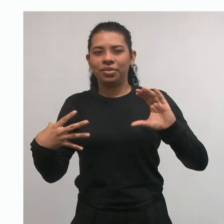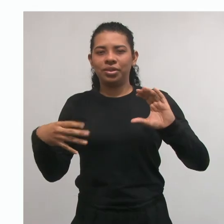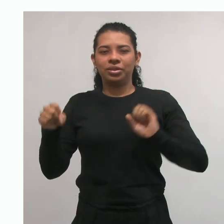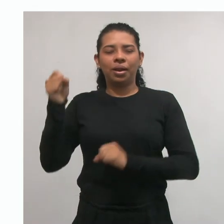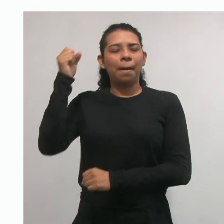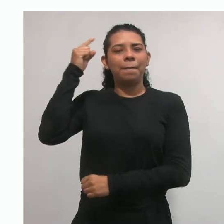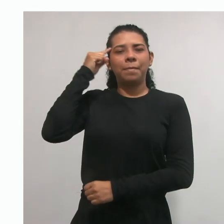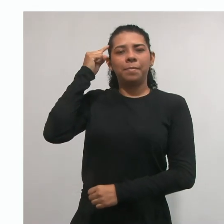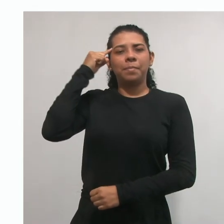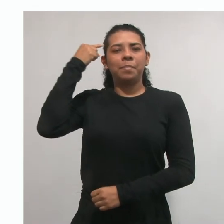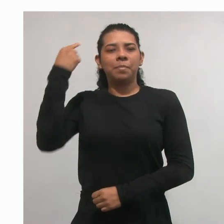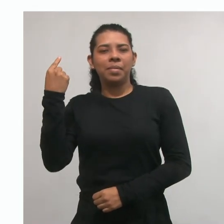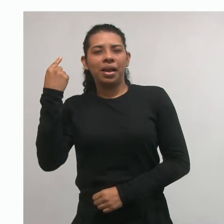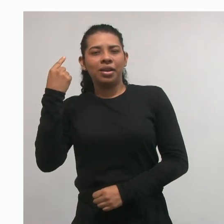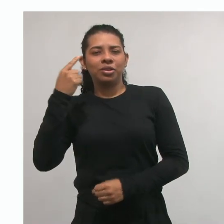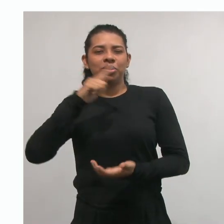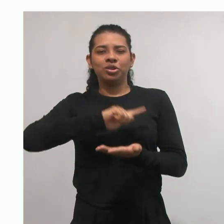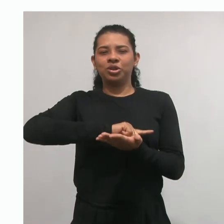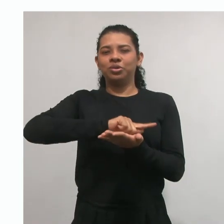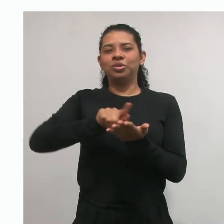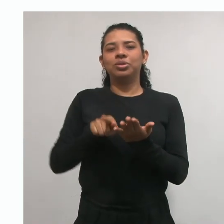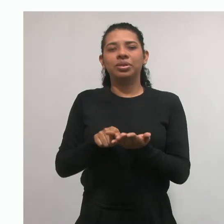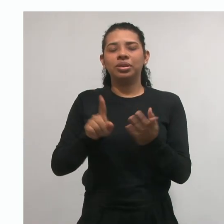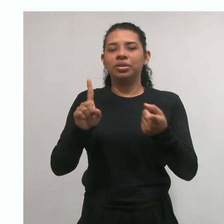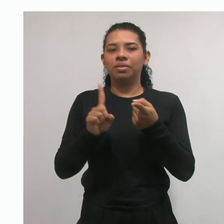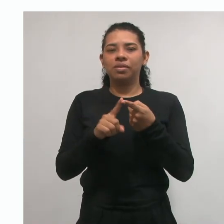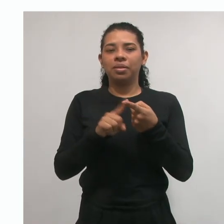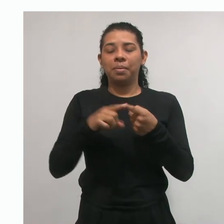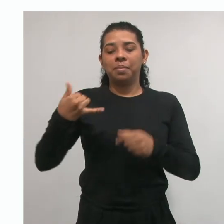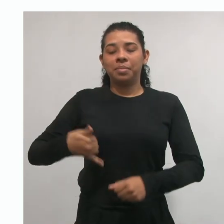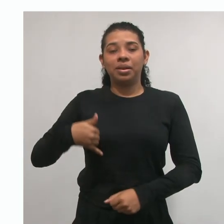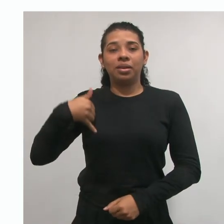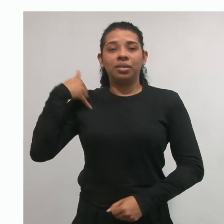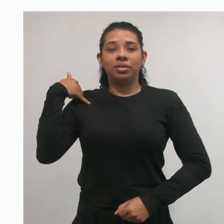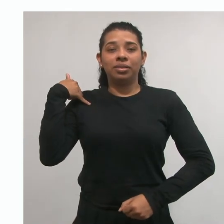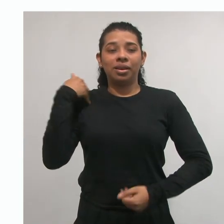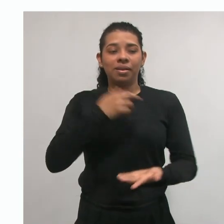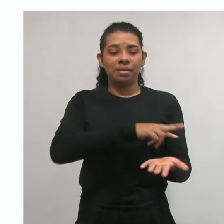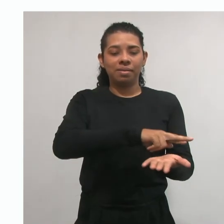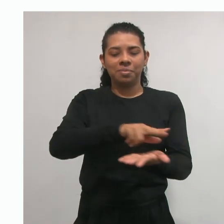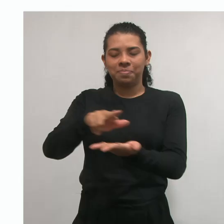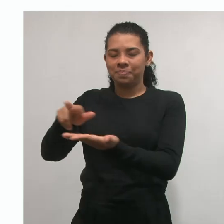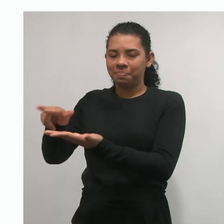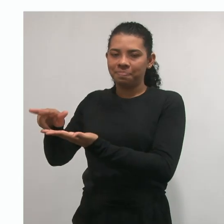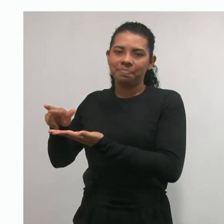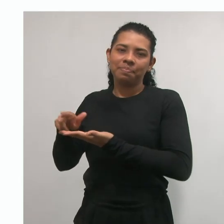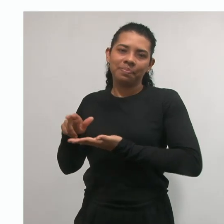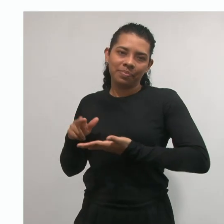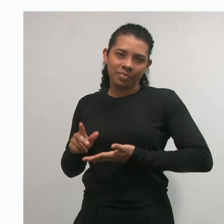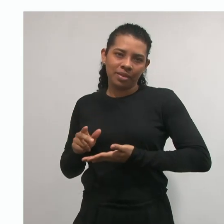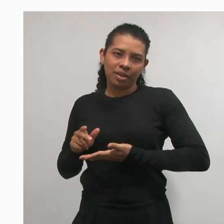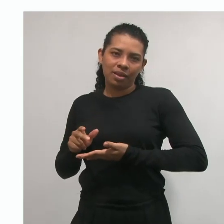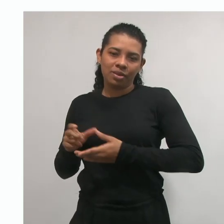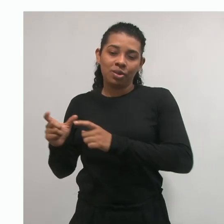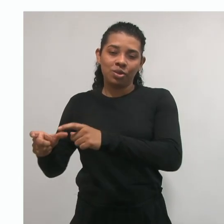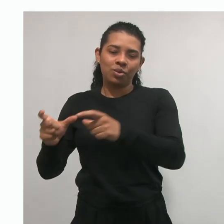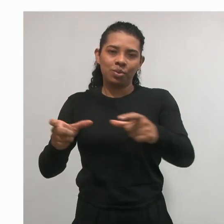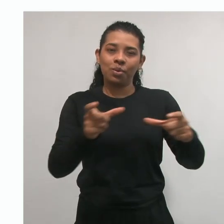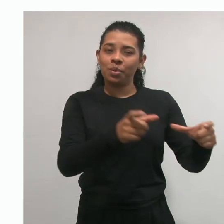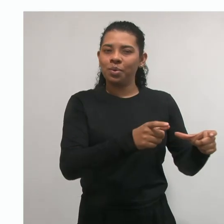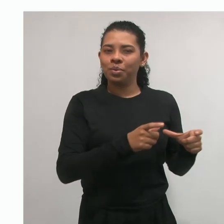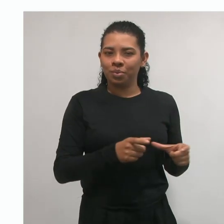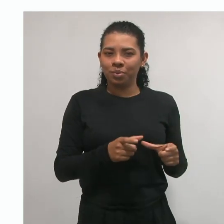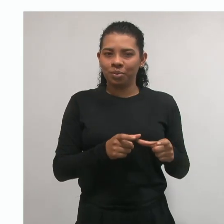social, intelectual, de gênero, faixa etária, entre tantas que estão presentes em todas as formas